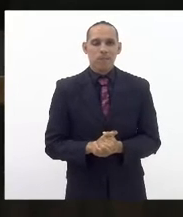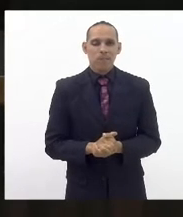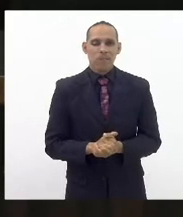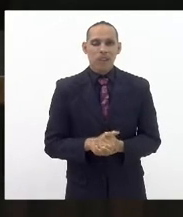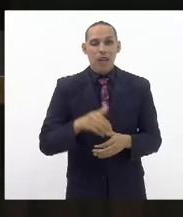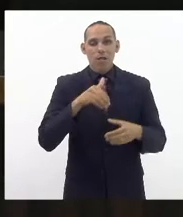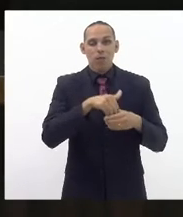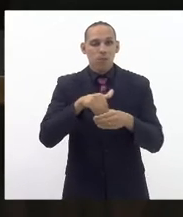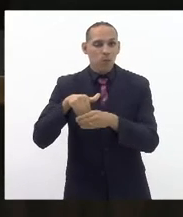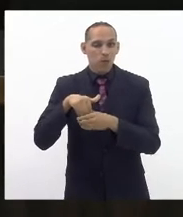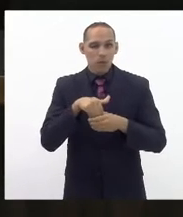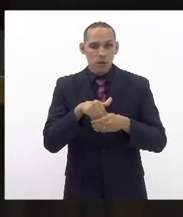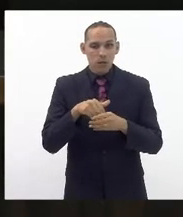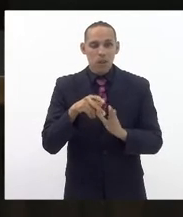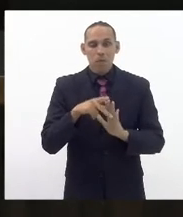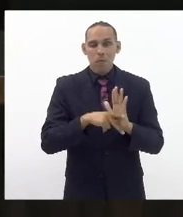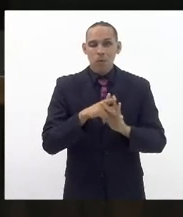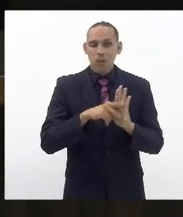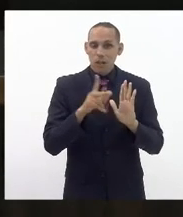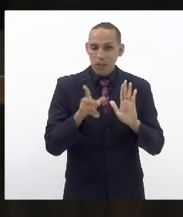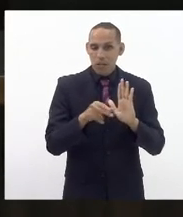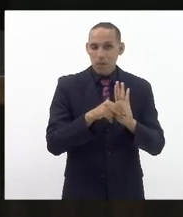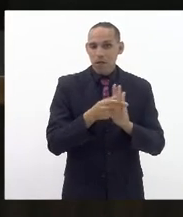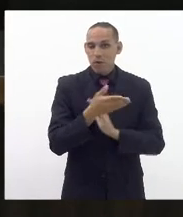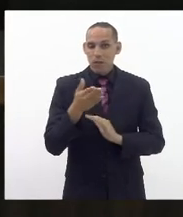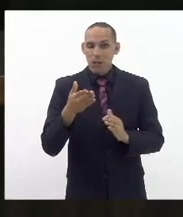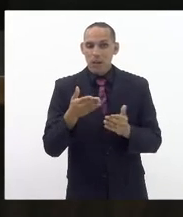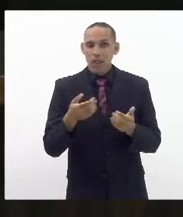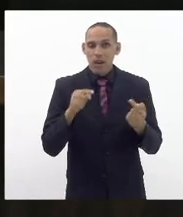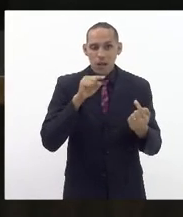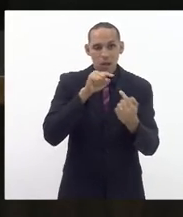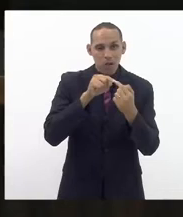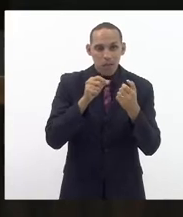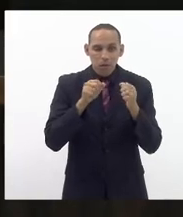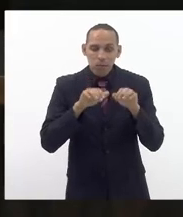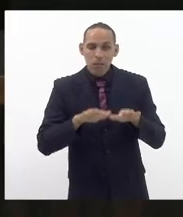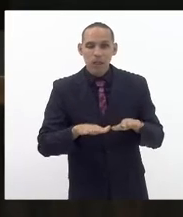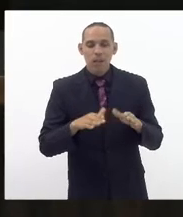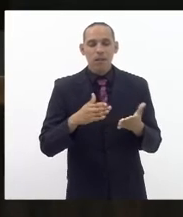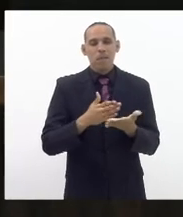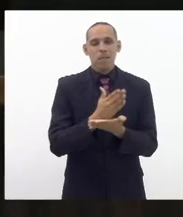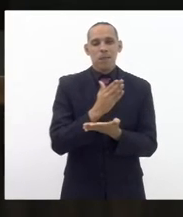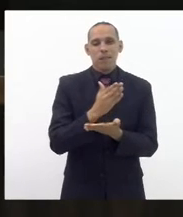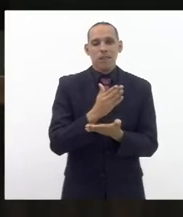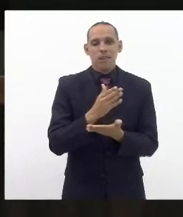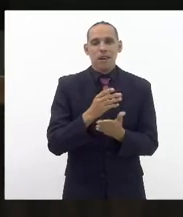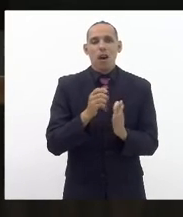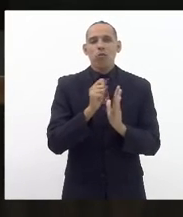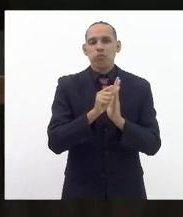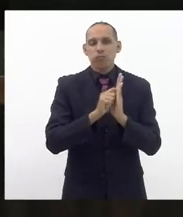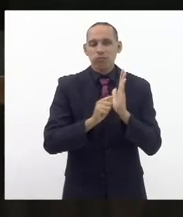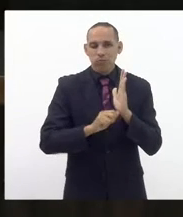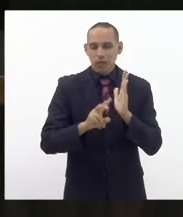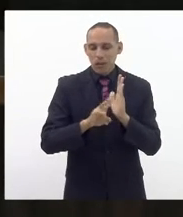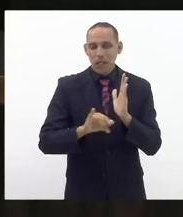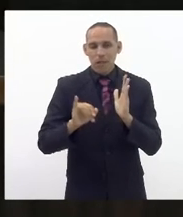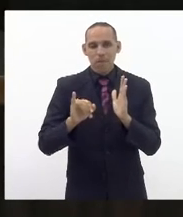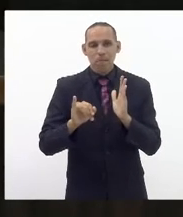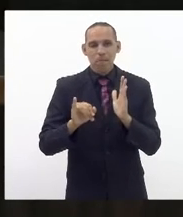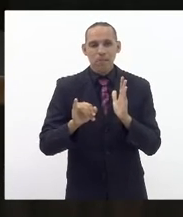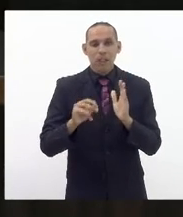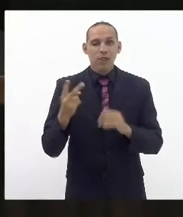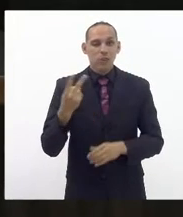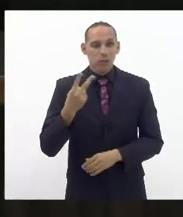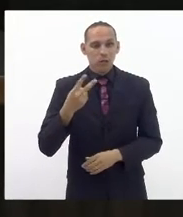Em votação, o projeto assim emendado. Senhores, que aprovam, como estão? Aprovado. Vai a redação do vencido para a